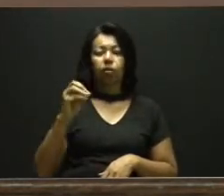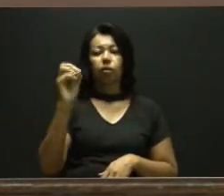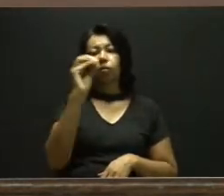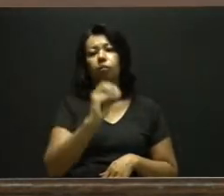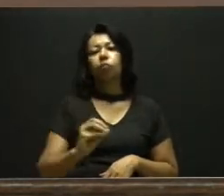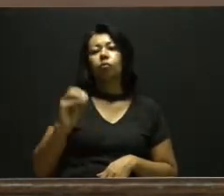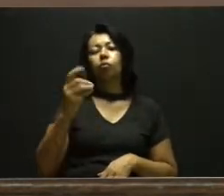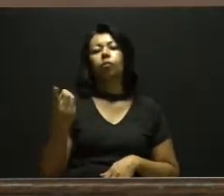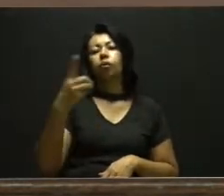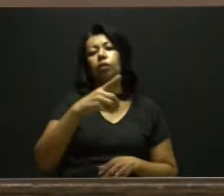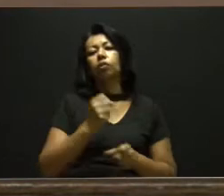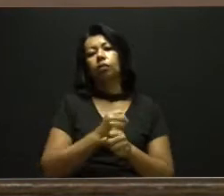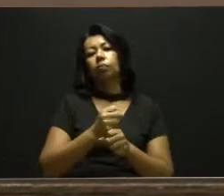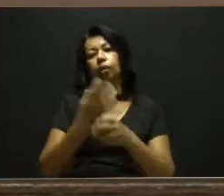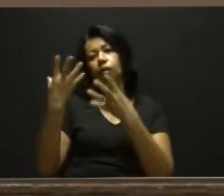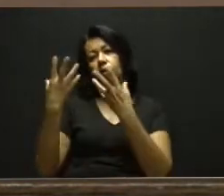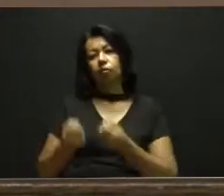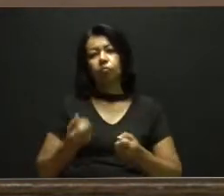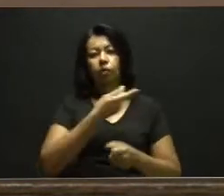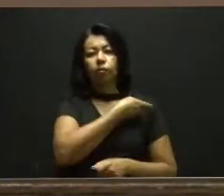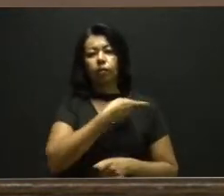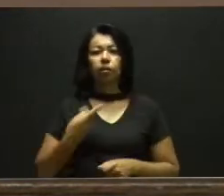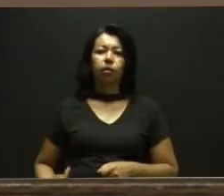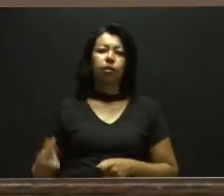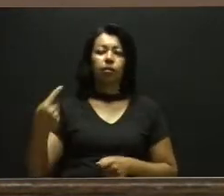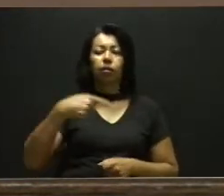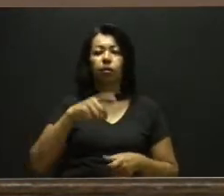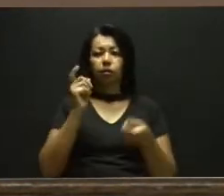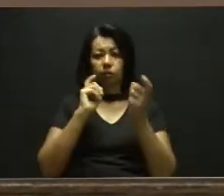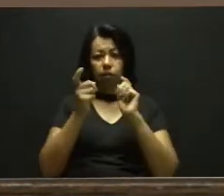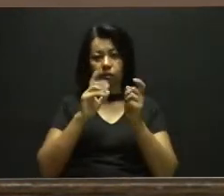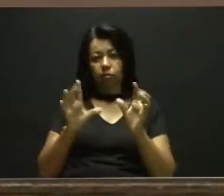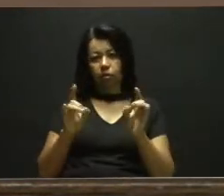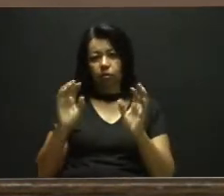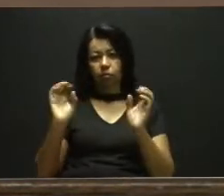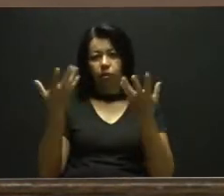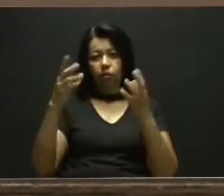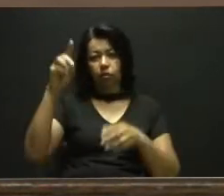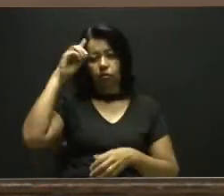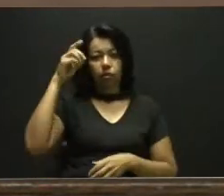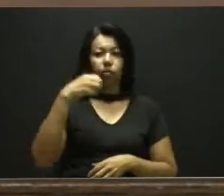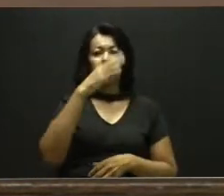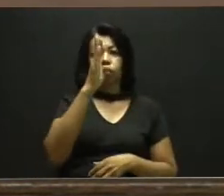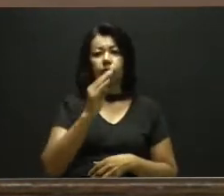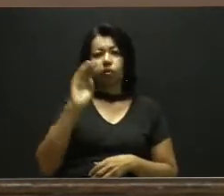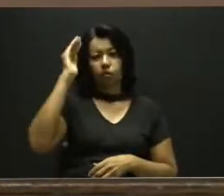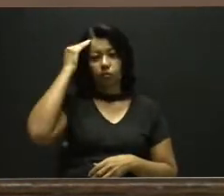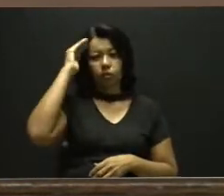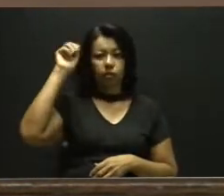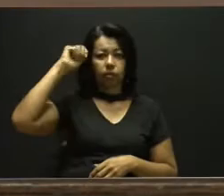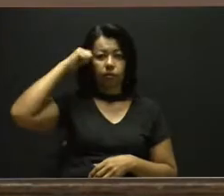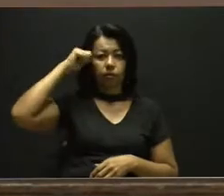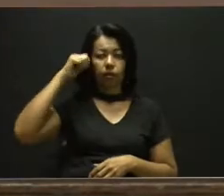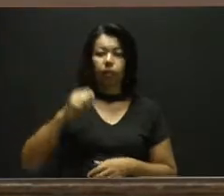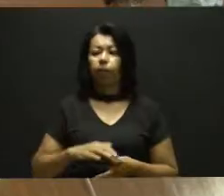ano mira presidência durante este ato solene em homenagem ao dia nacional da consciência negra